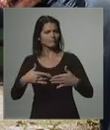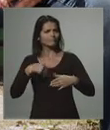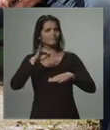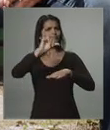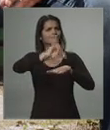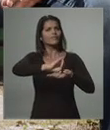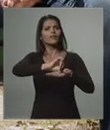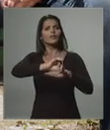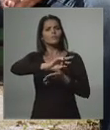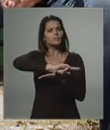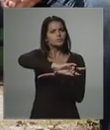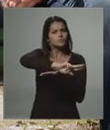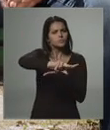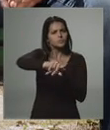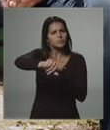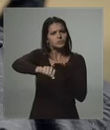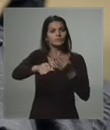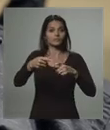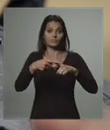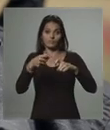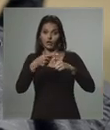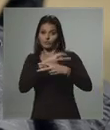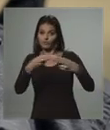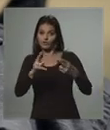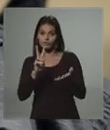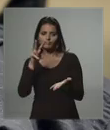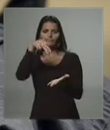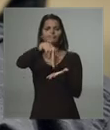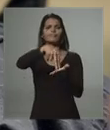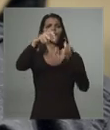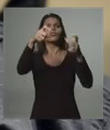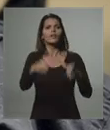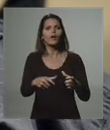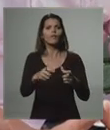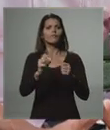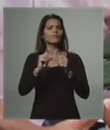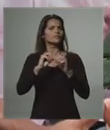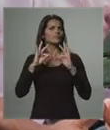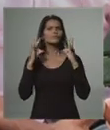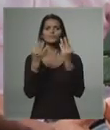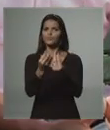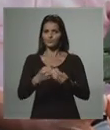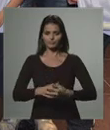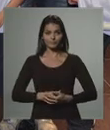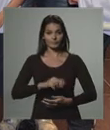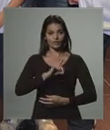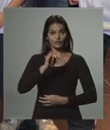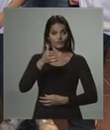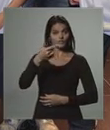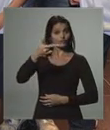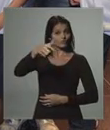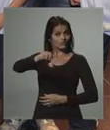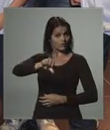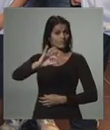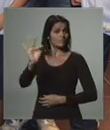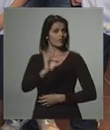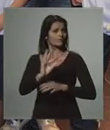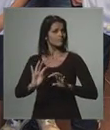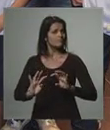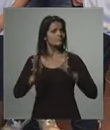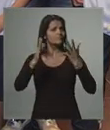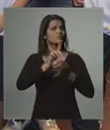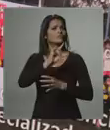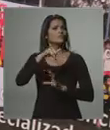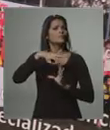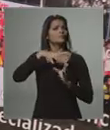centro de referência multidisciplinar, né? Onde nós chegamos no local... Possa fazer tudo. Em 29 de fevereiro,